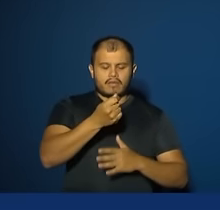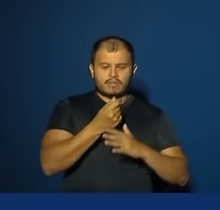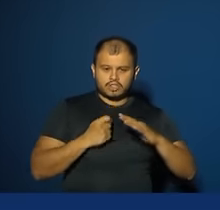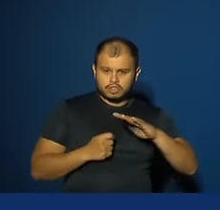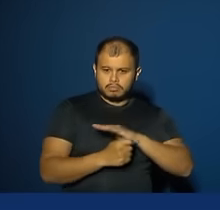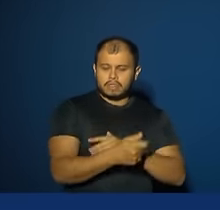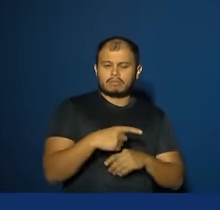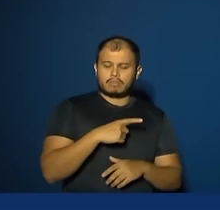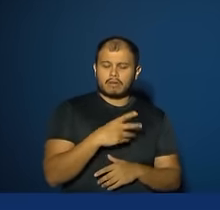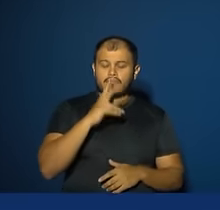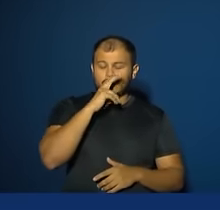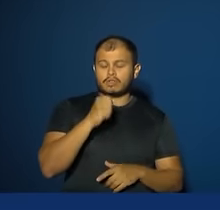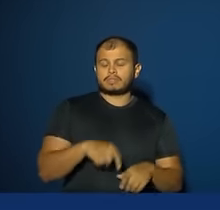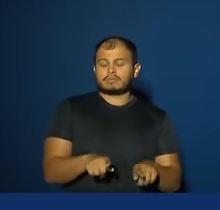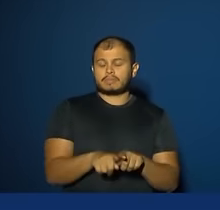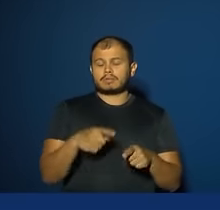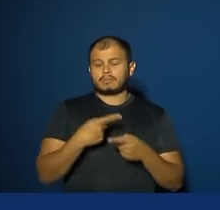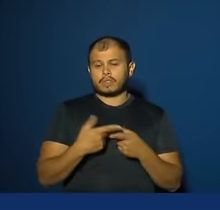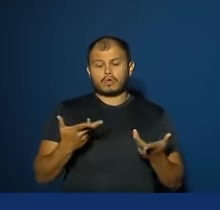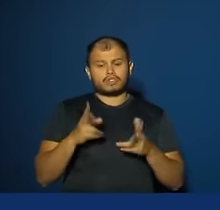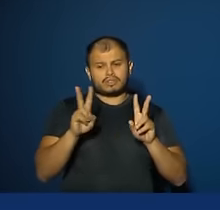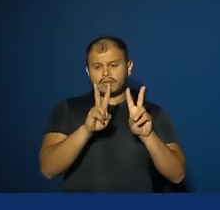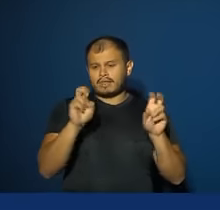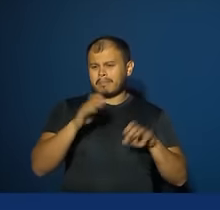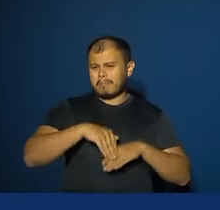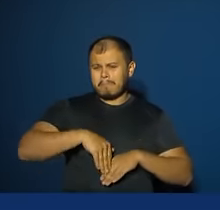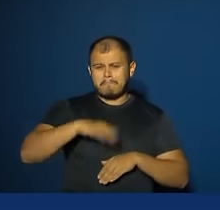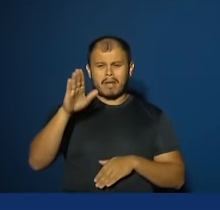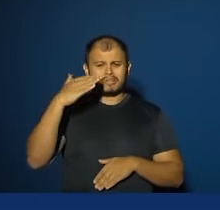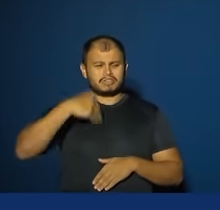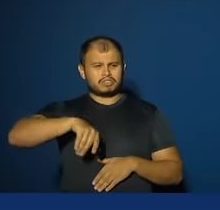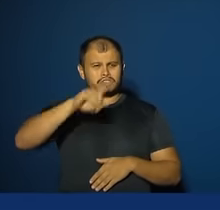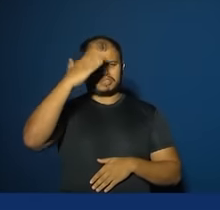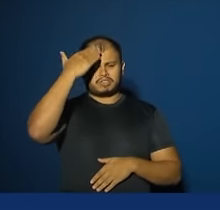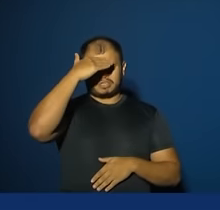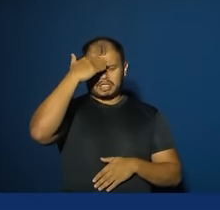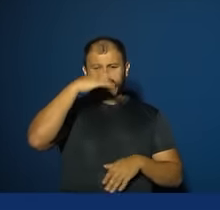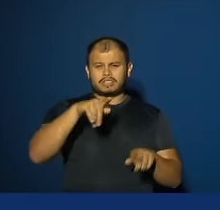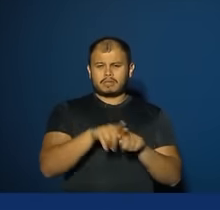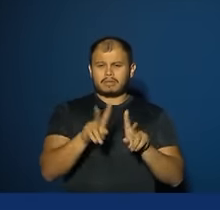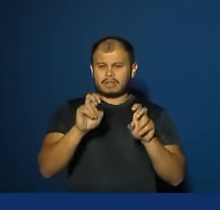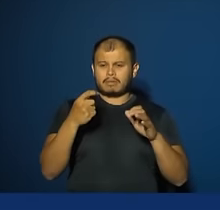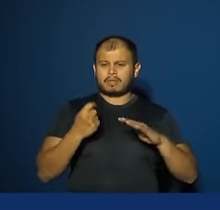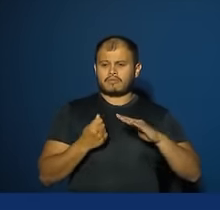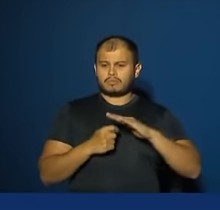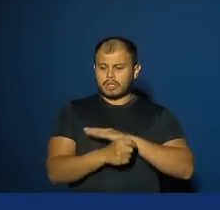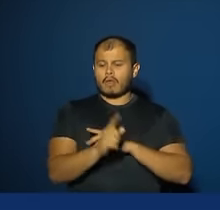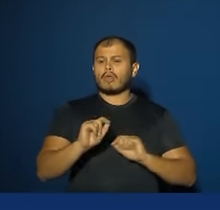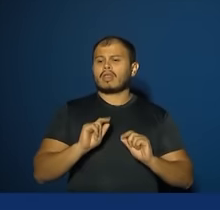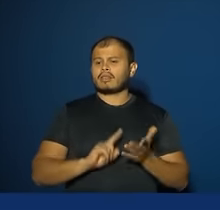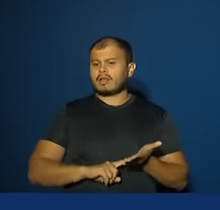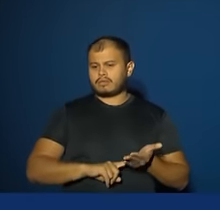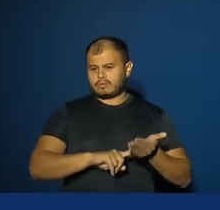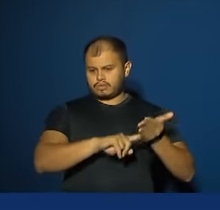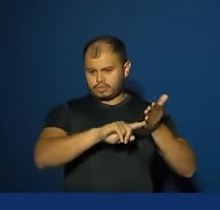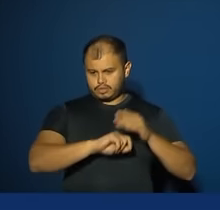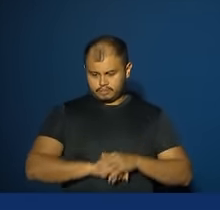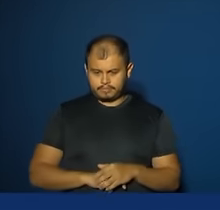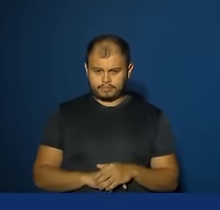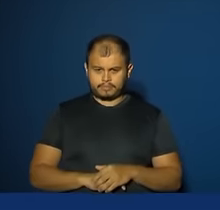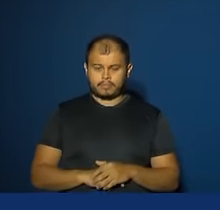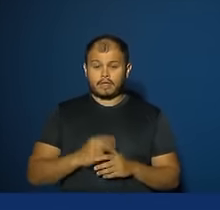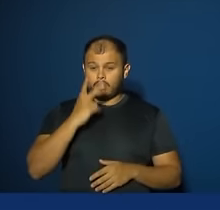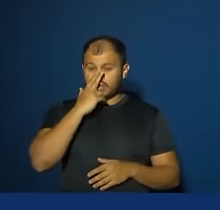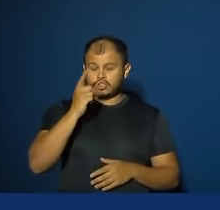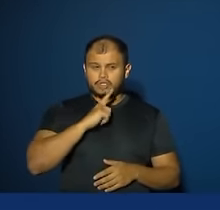até porque o grande tema do momento, que nós também entendemos que é o grande tema para investimento, é a tecnologia. E eu acho, a gente